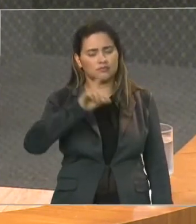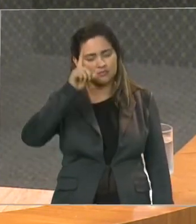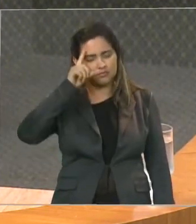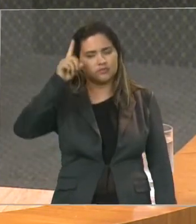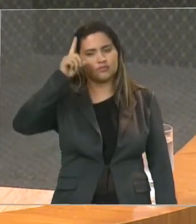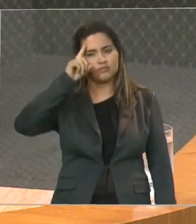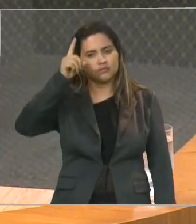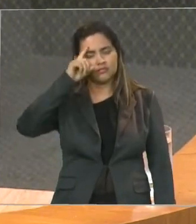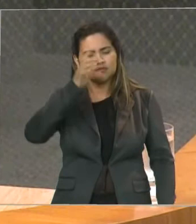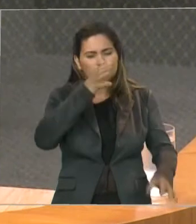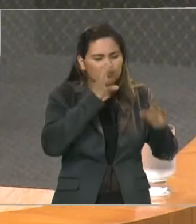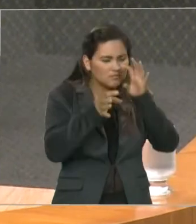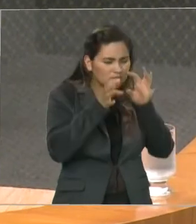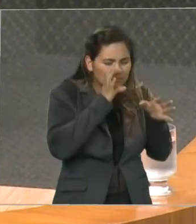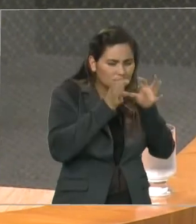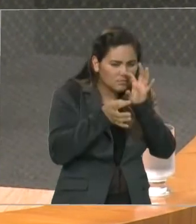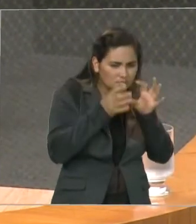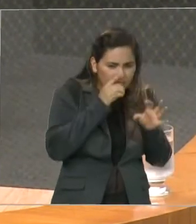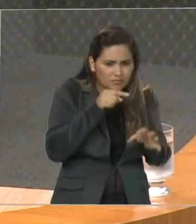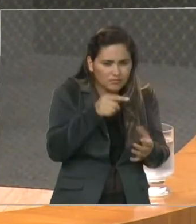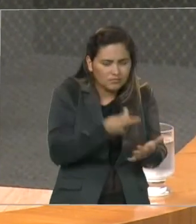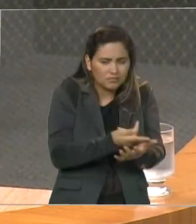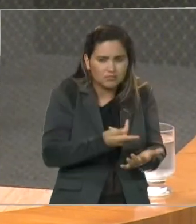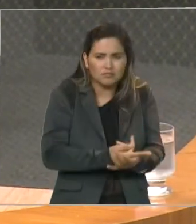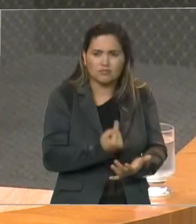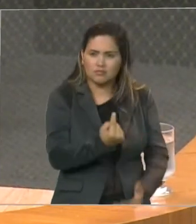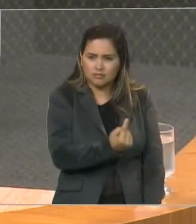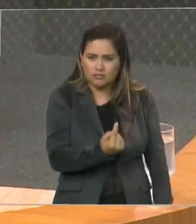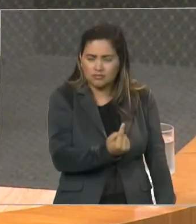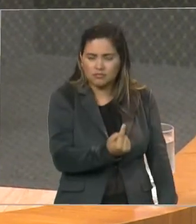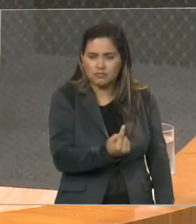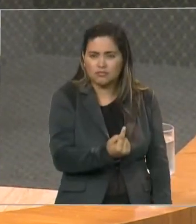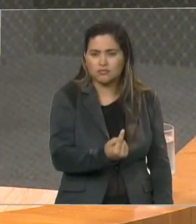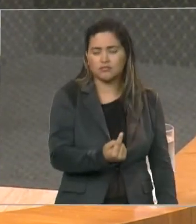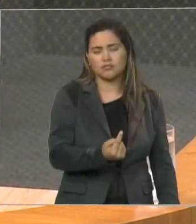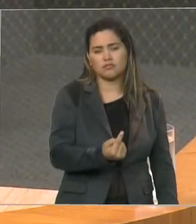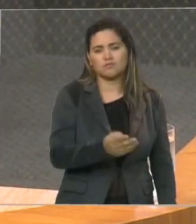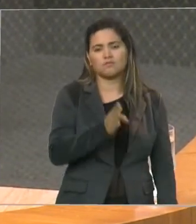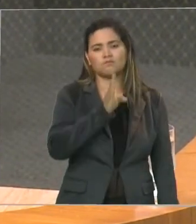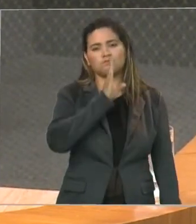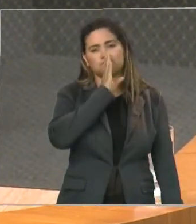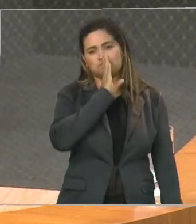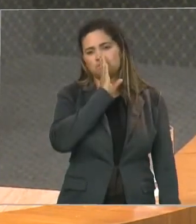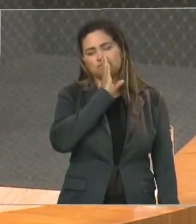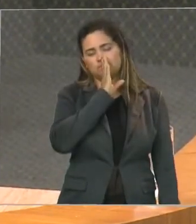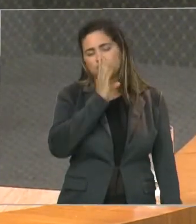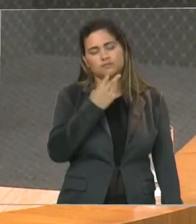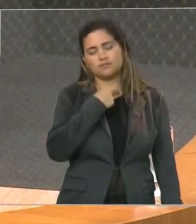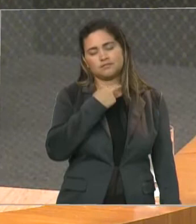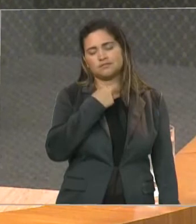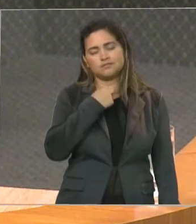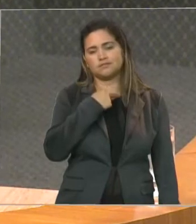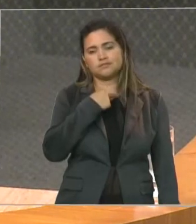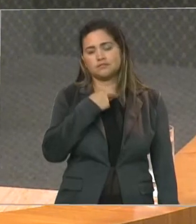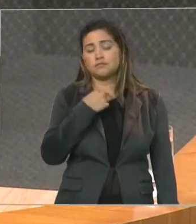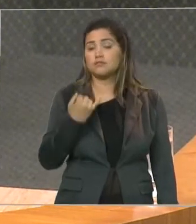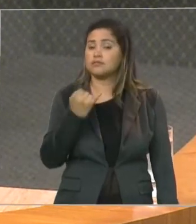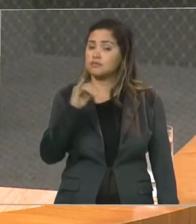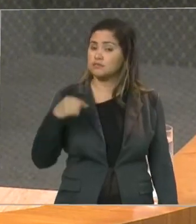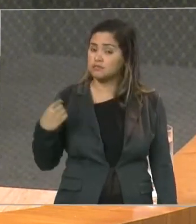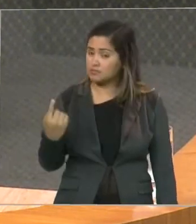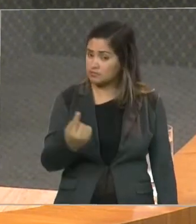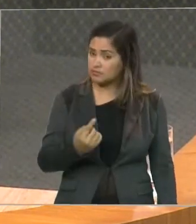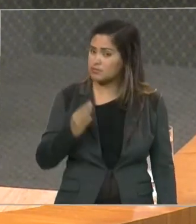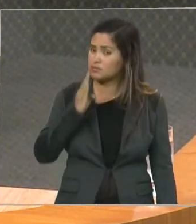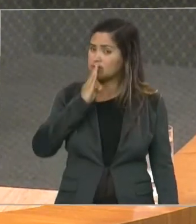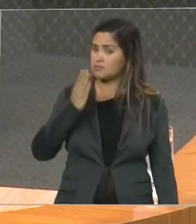de ter cometido exclusivamente um ato, não tenha a oportunidade de se manifestar. E se nós nos calarmos hoje,